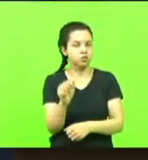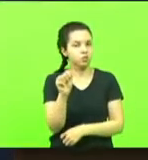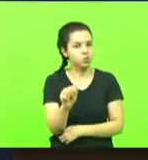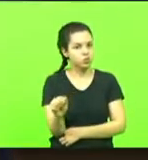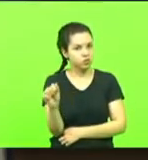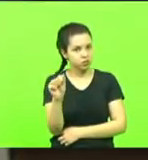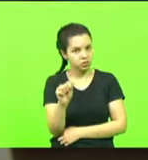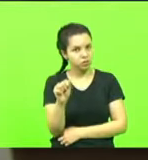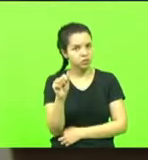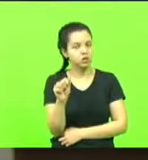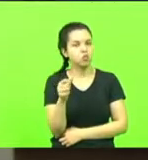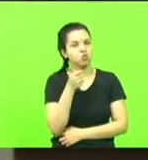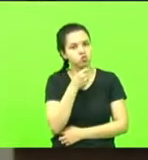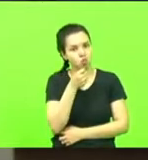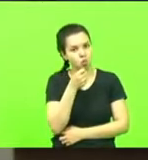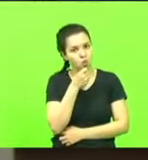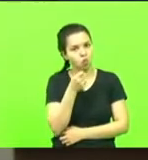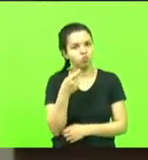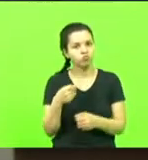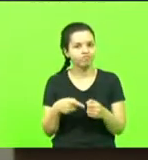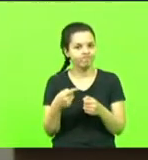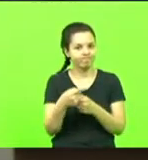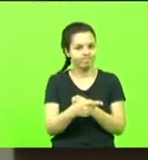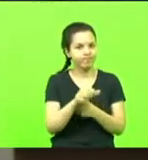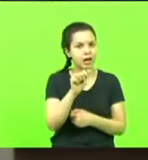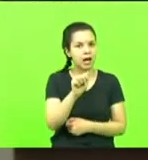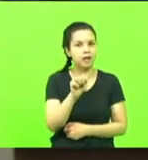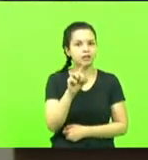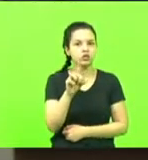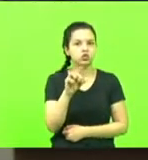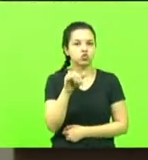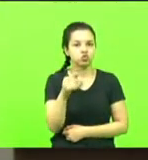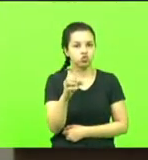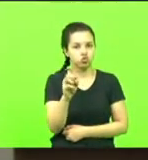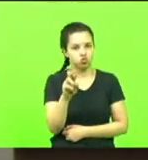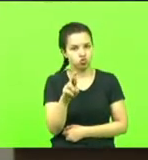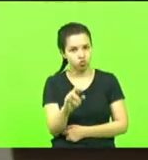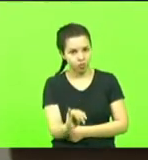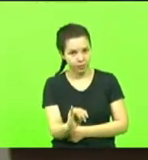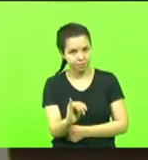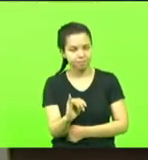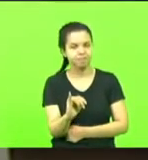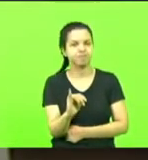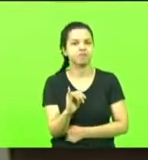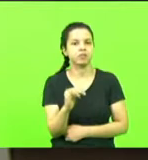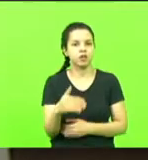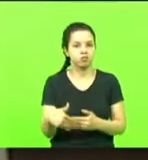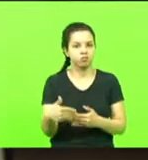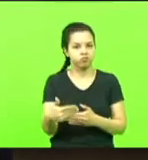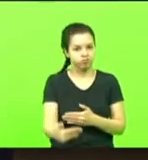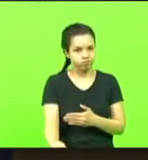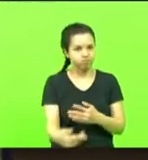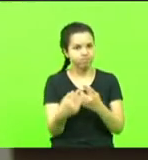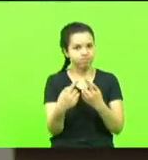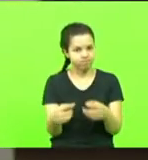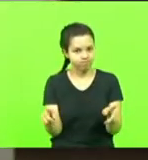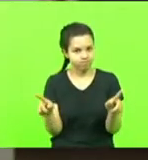do Interior de Santa Catarina, a Adjore. Momento seguinte, houve a execução do hino nacional.